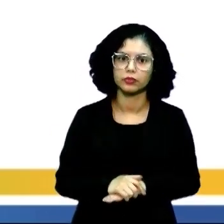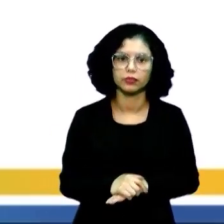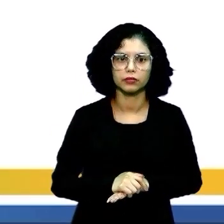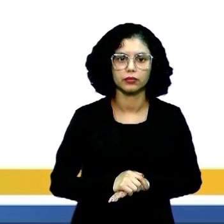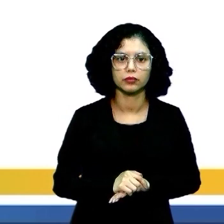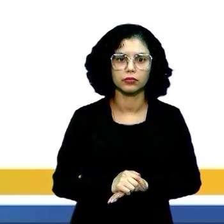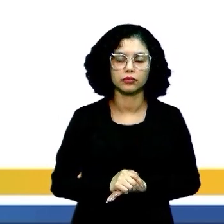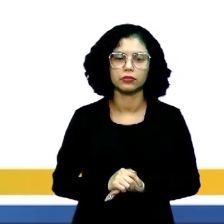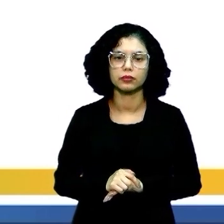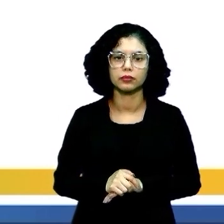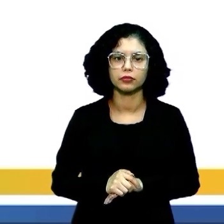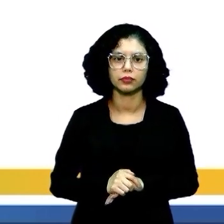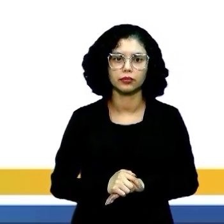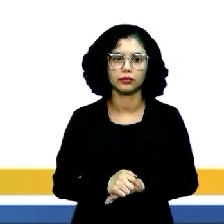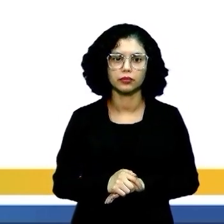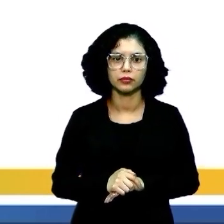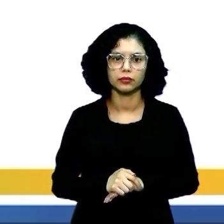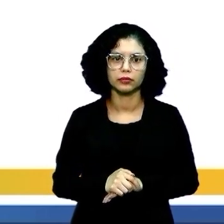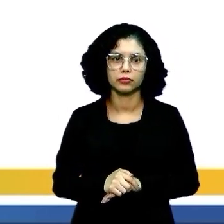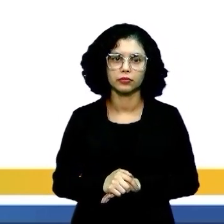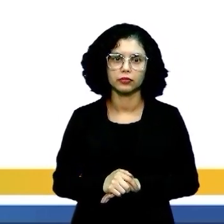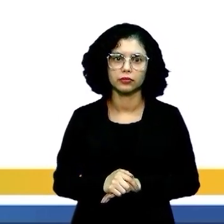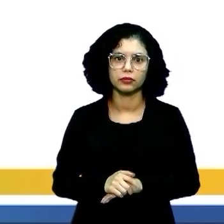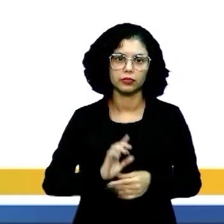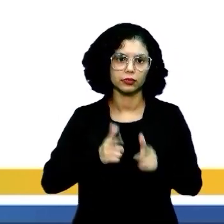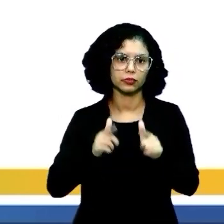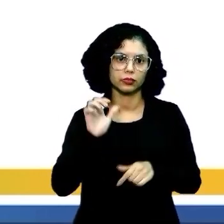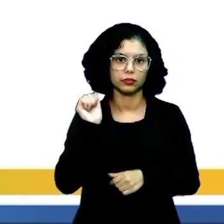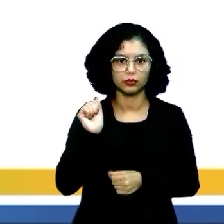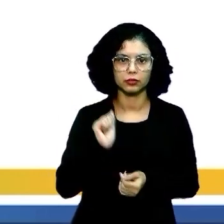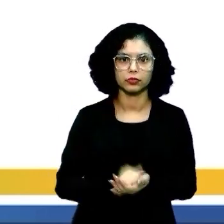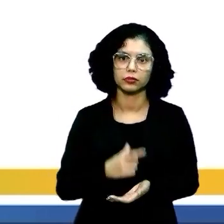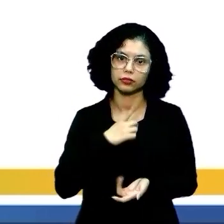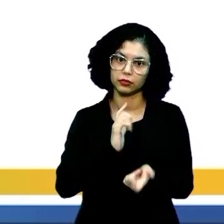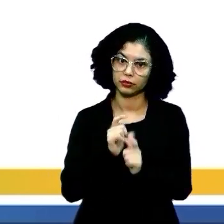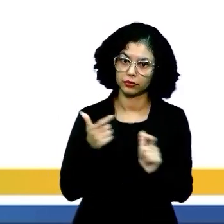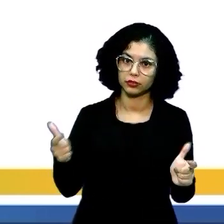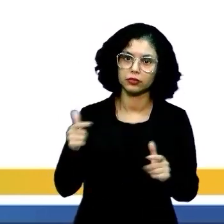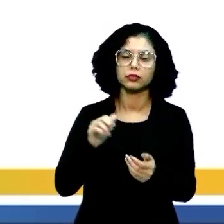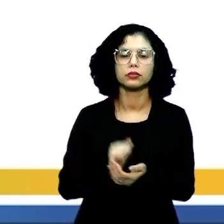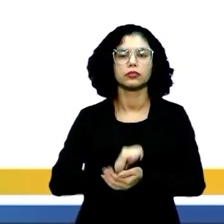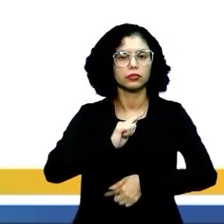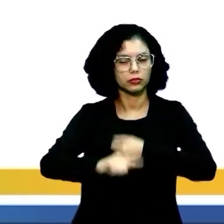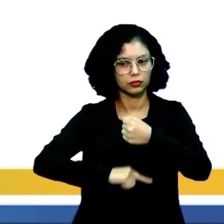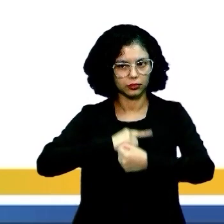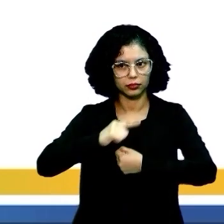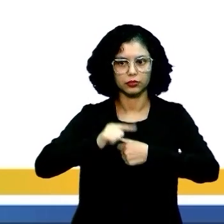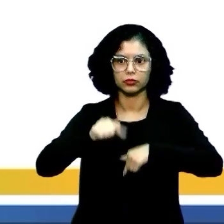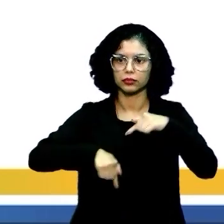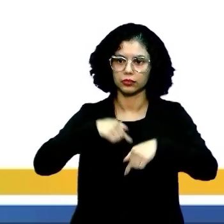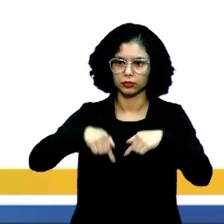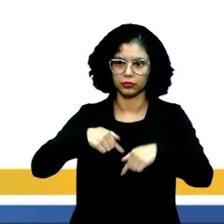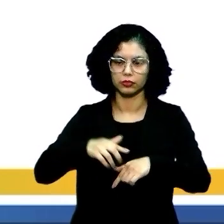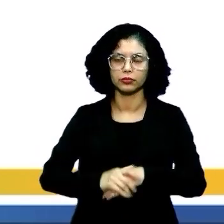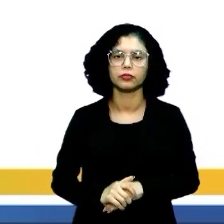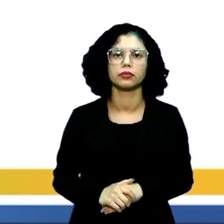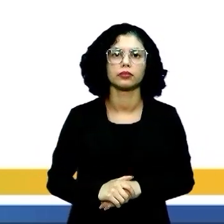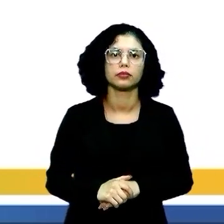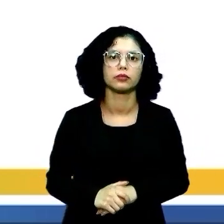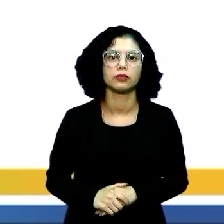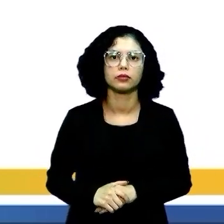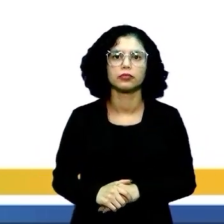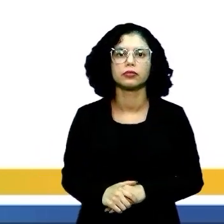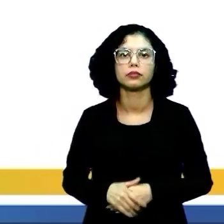a resposta correta é a letra A, tem grande potencial em arsenal atômico.